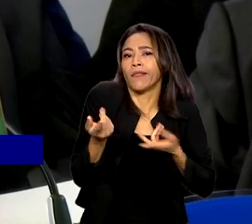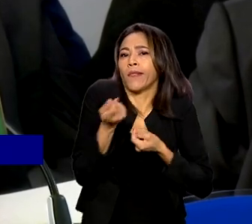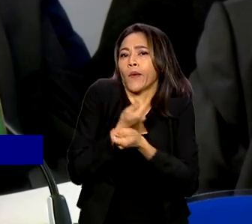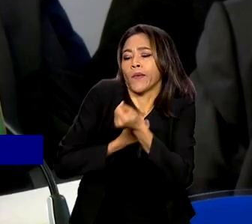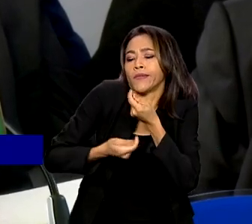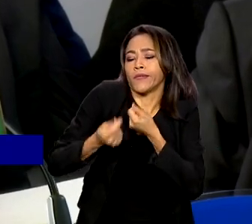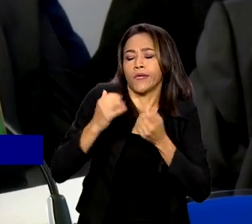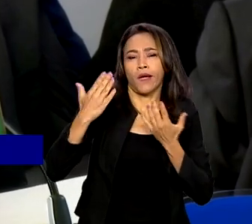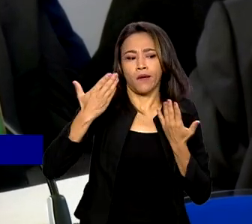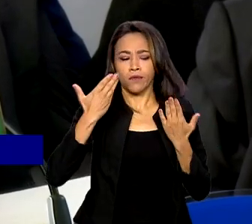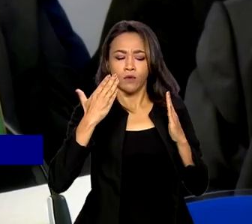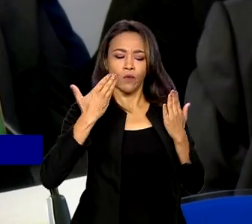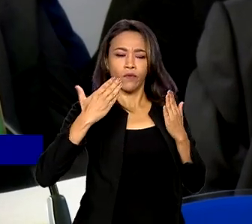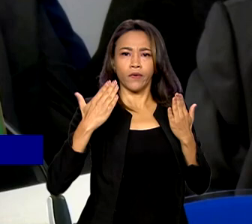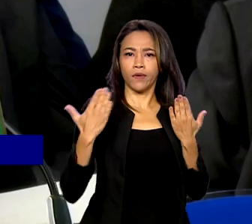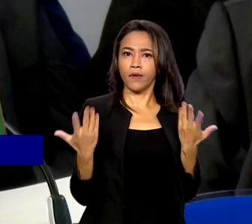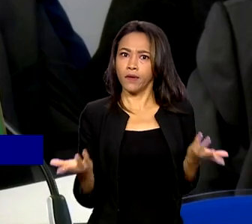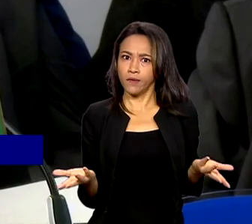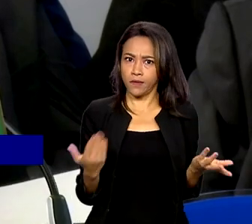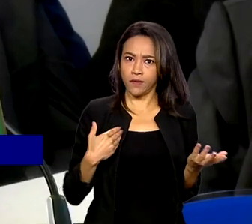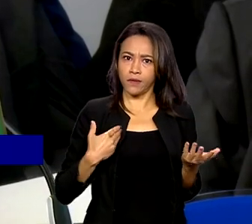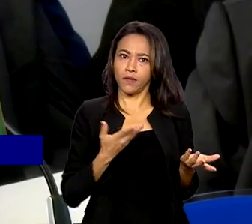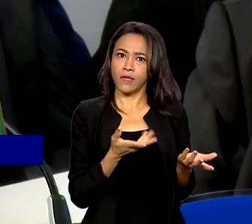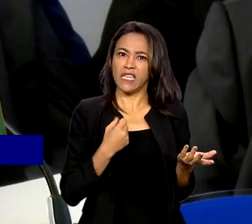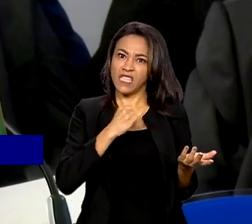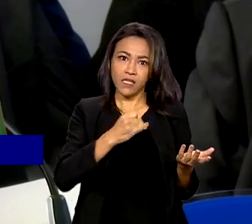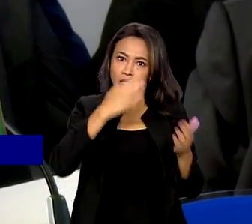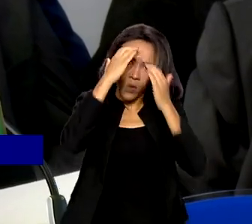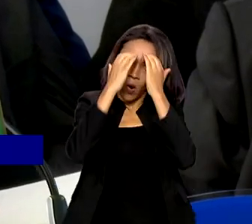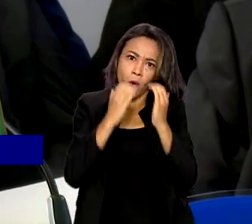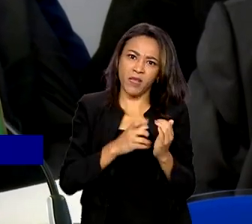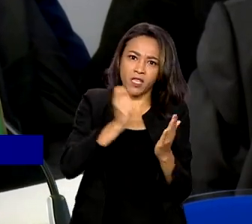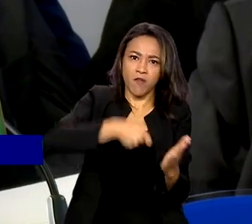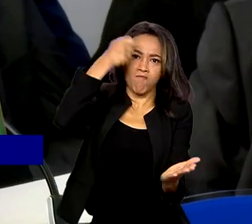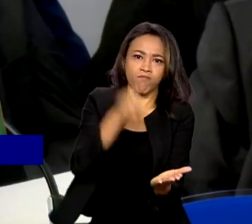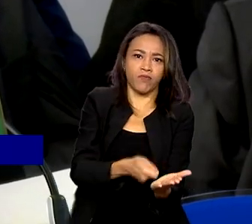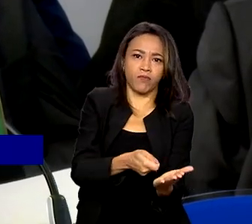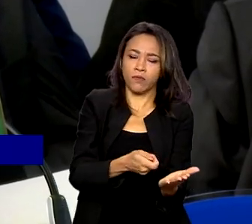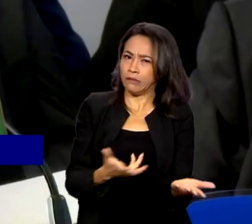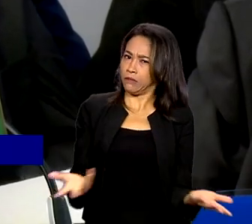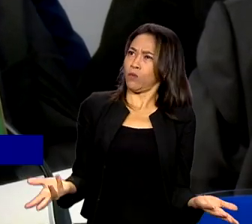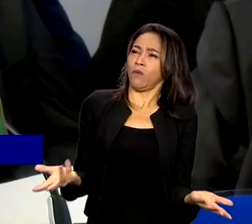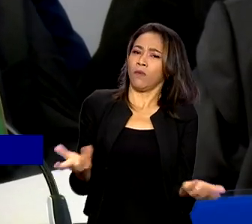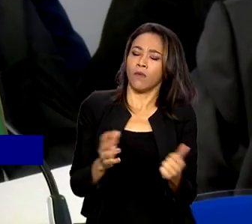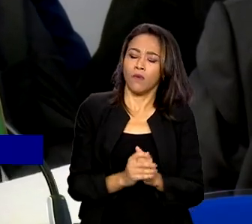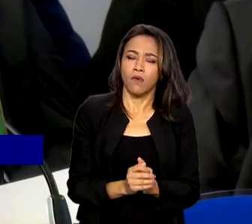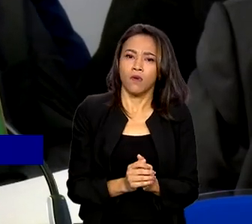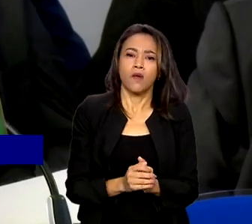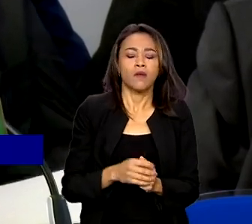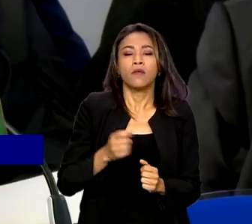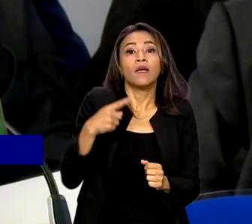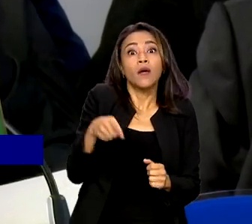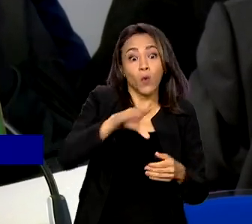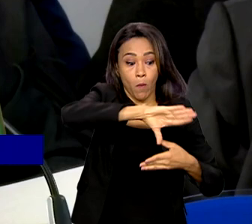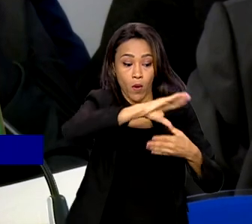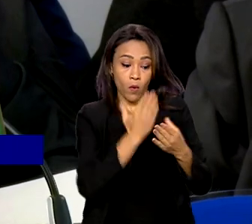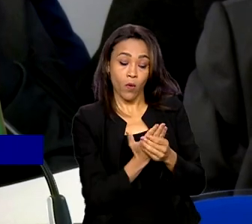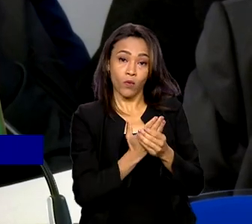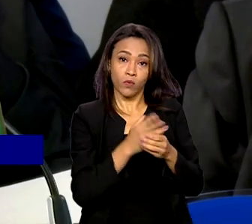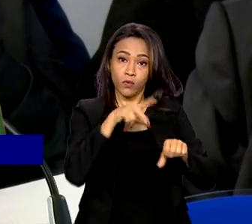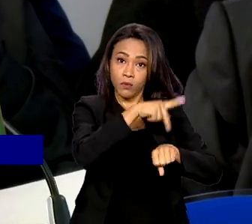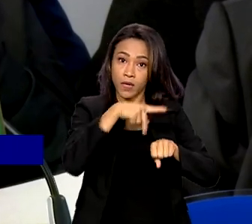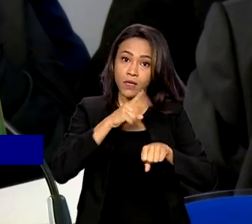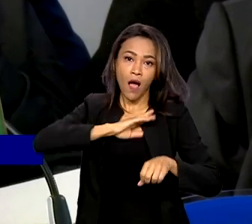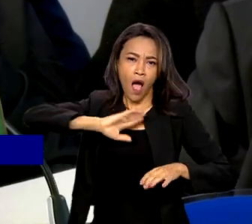base em desconfiança e ameaça de sanções. É imperativo que o Mercosul apresenta uma